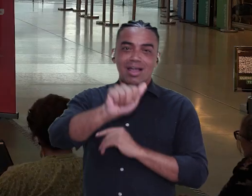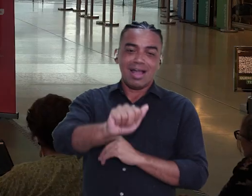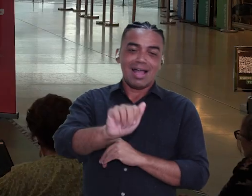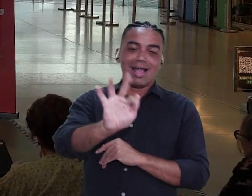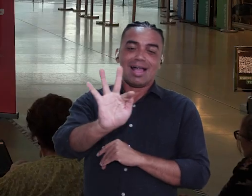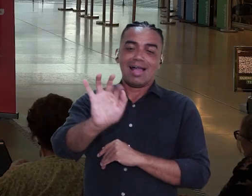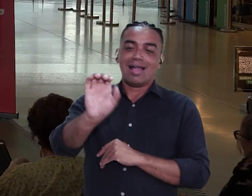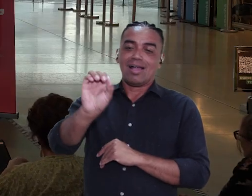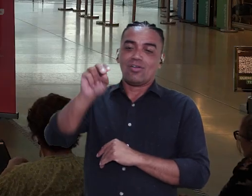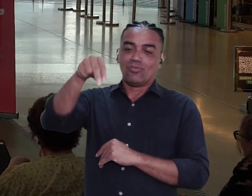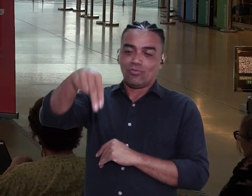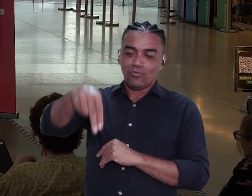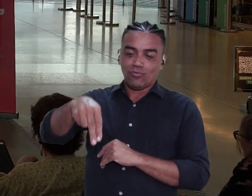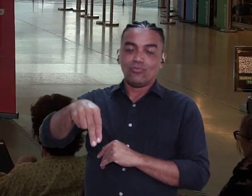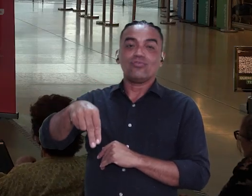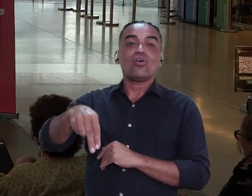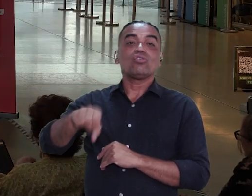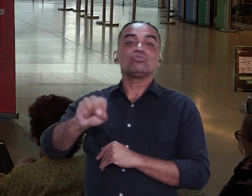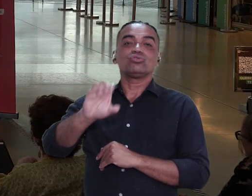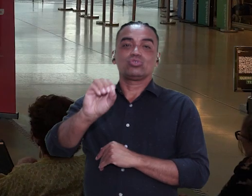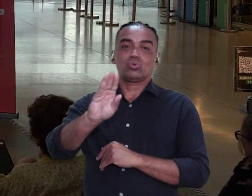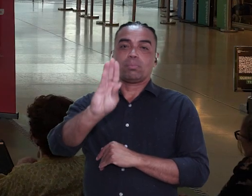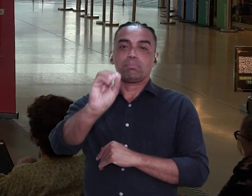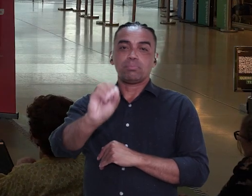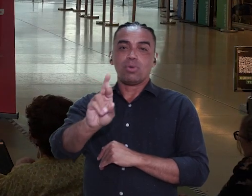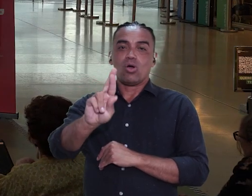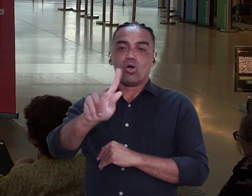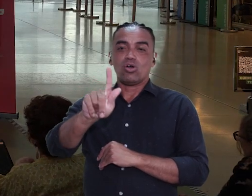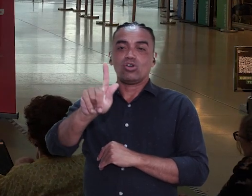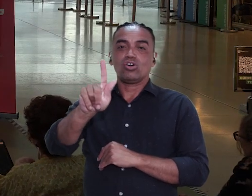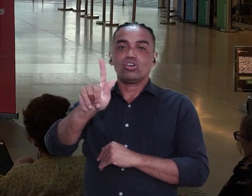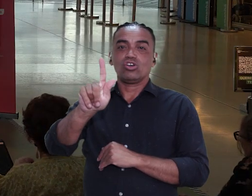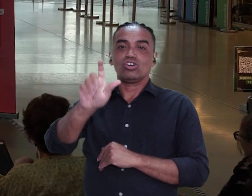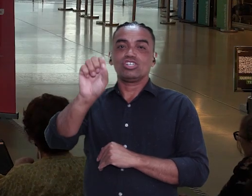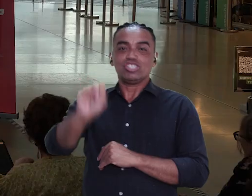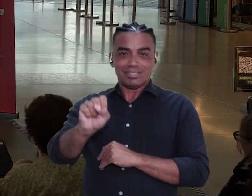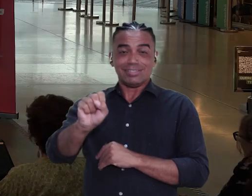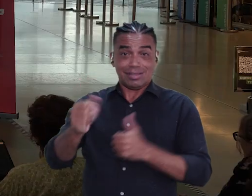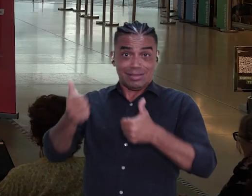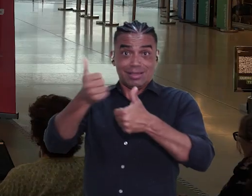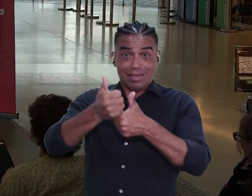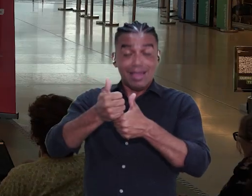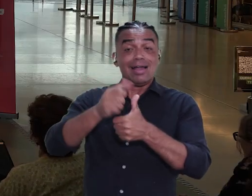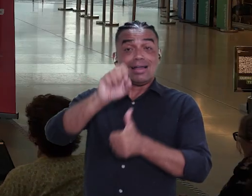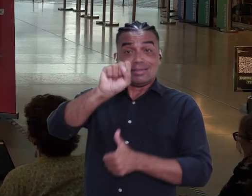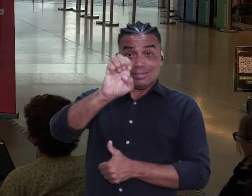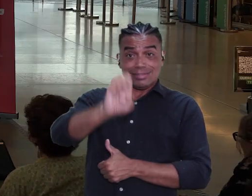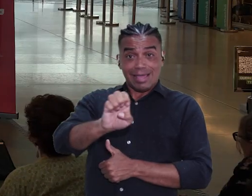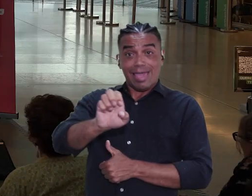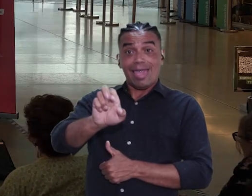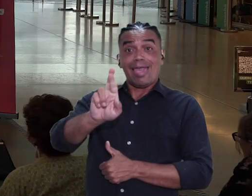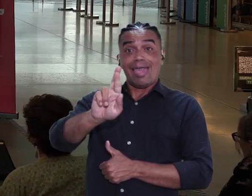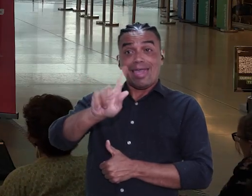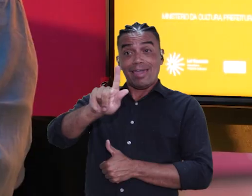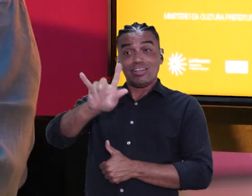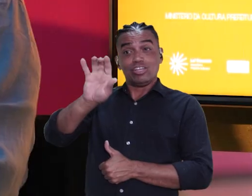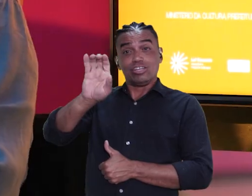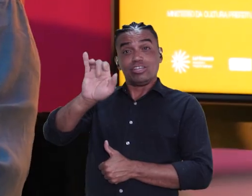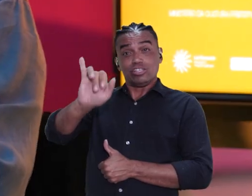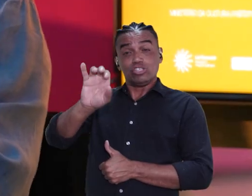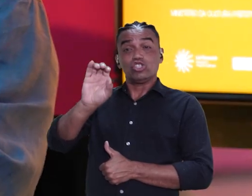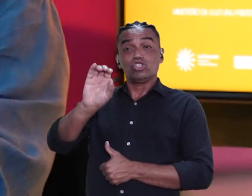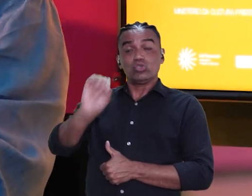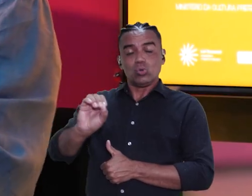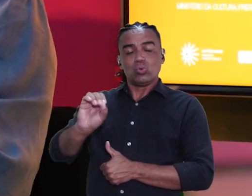Borges, aqui representado pelo Sérgio. Quero dizer que eu fico muito feliz com essa companhia,